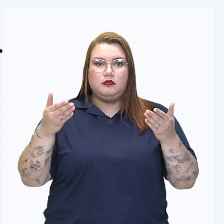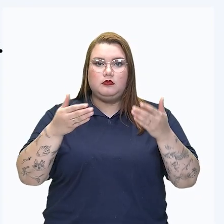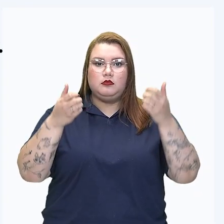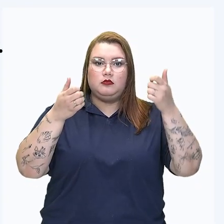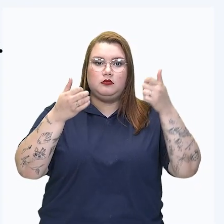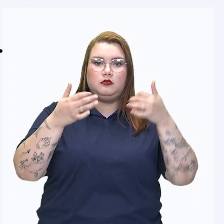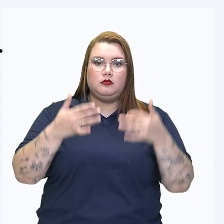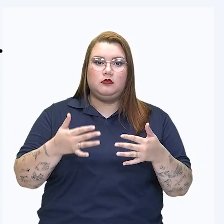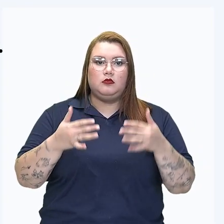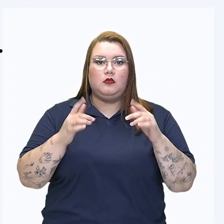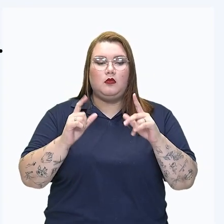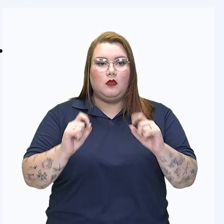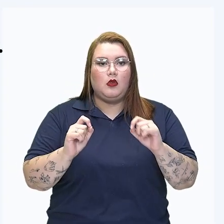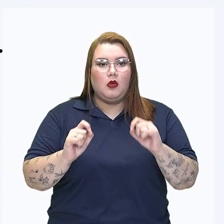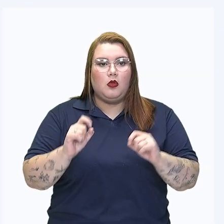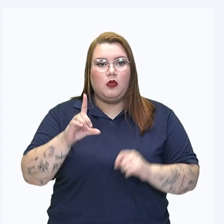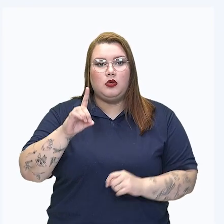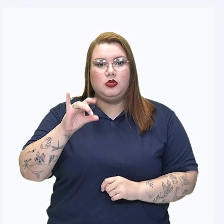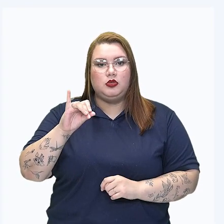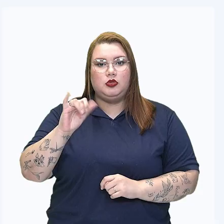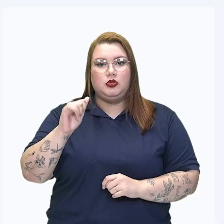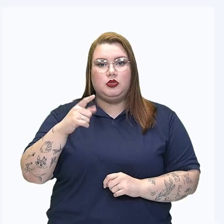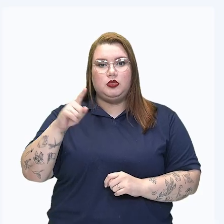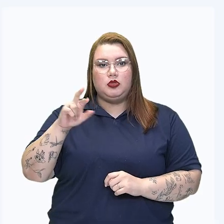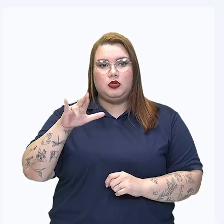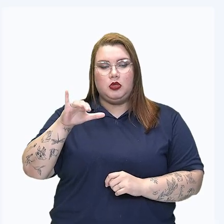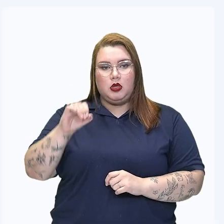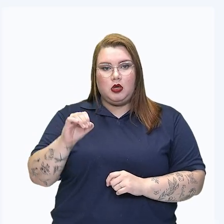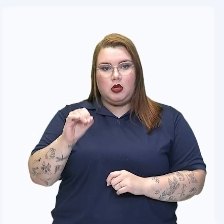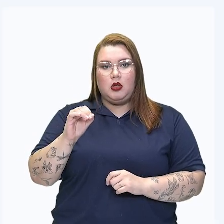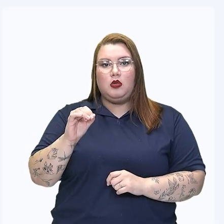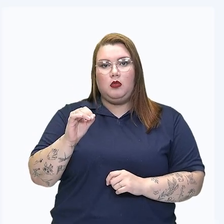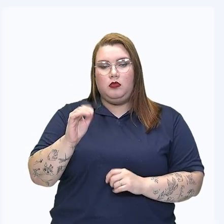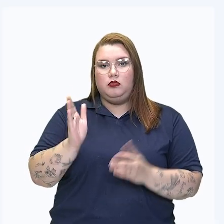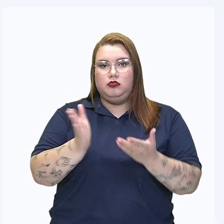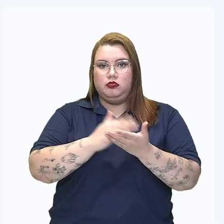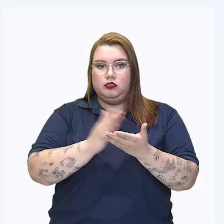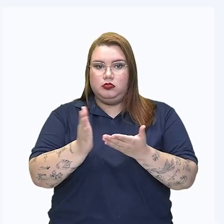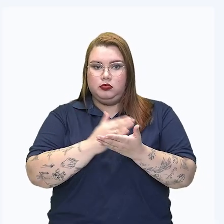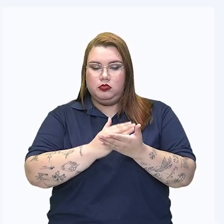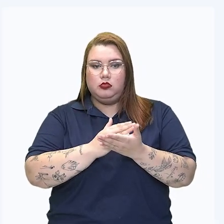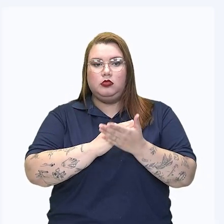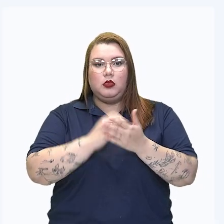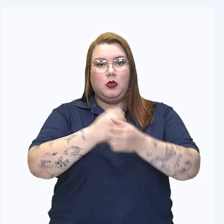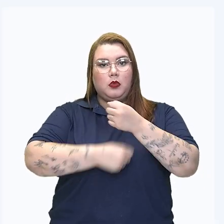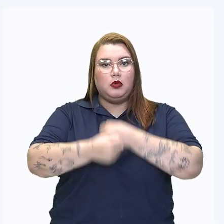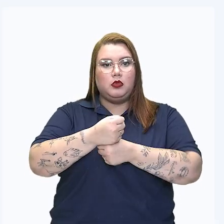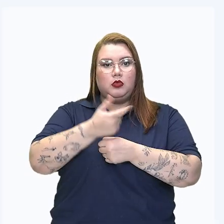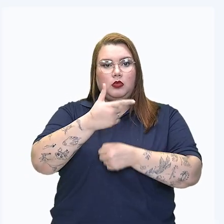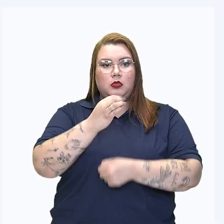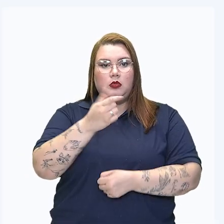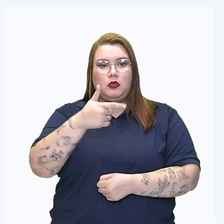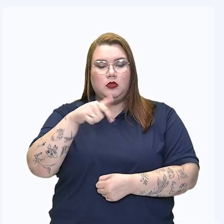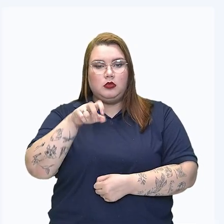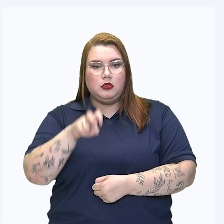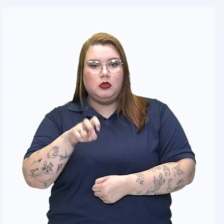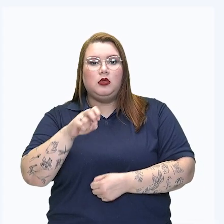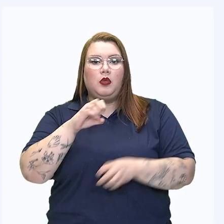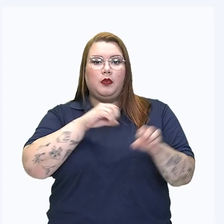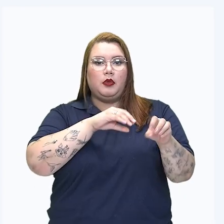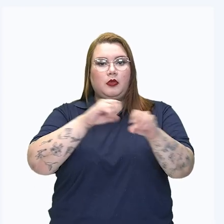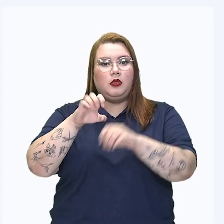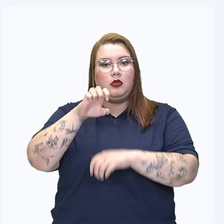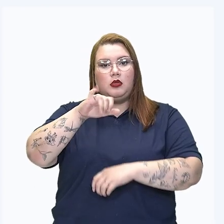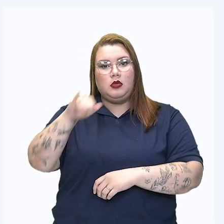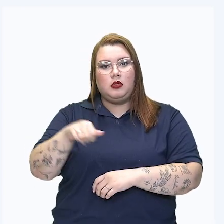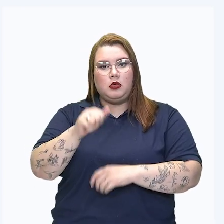falar um pouco agora sobre o diário físico, né? Em 2025, a educação de jovens e adultos no CMEAN